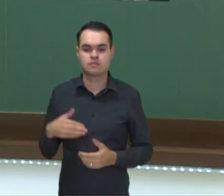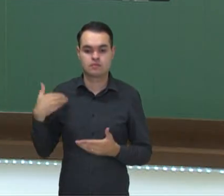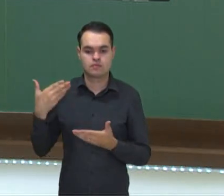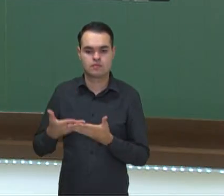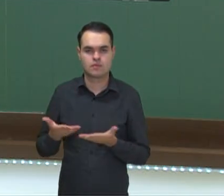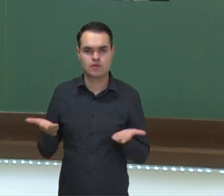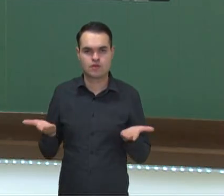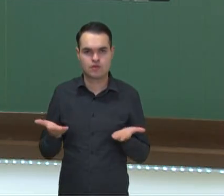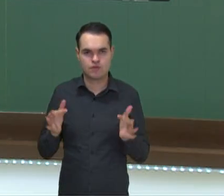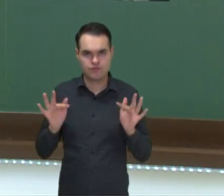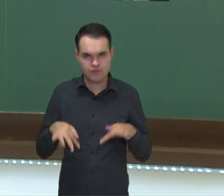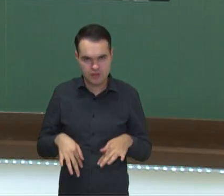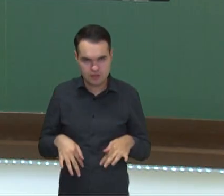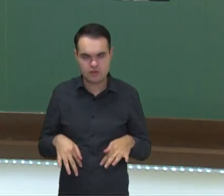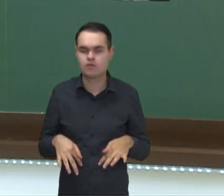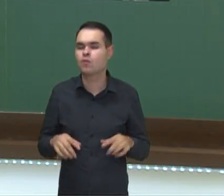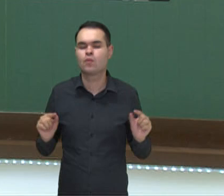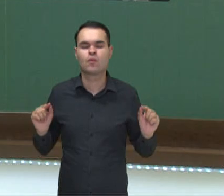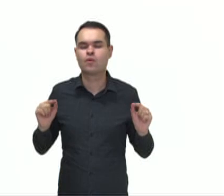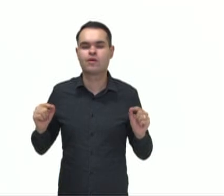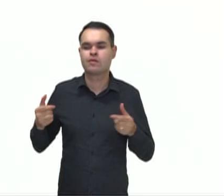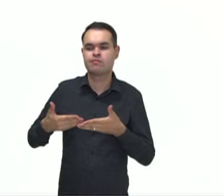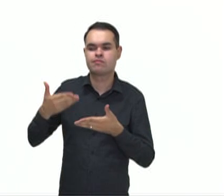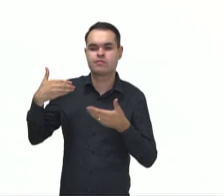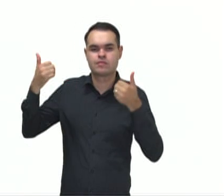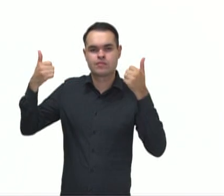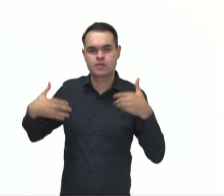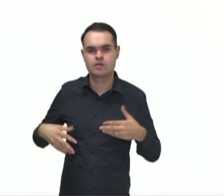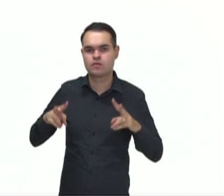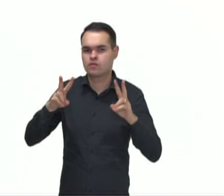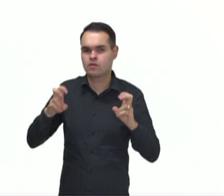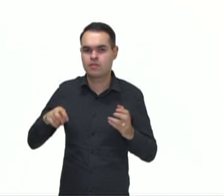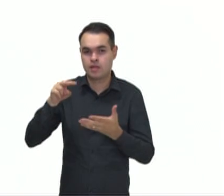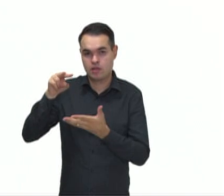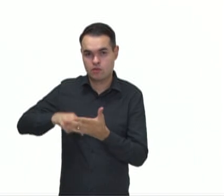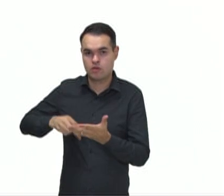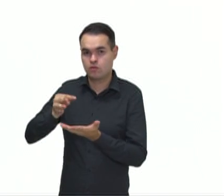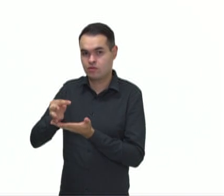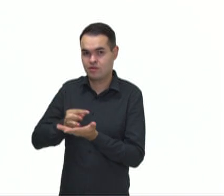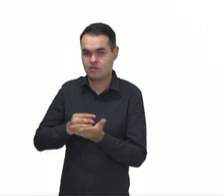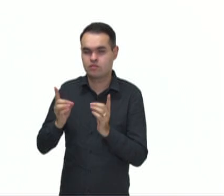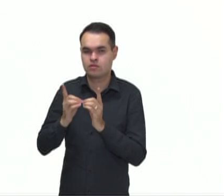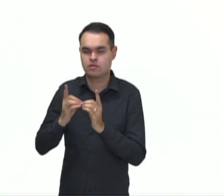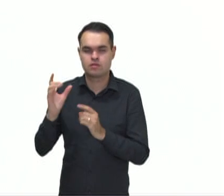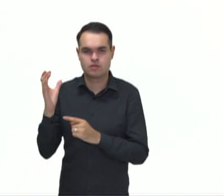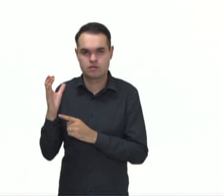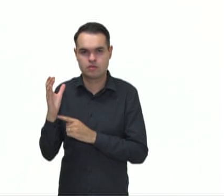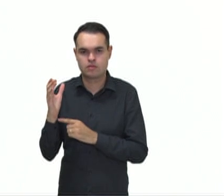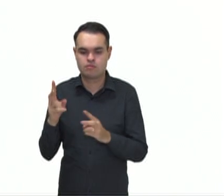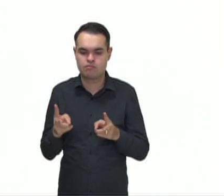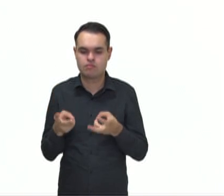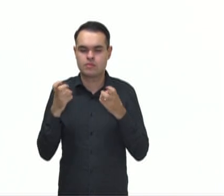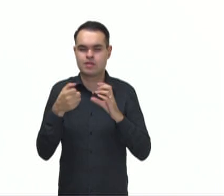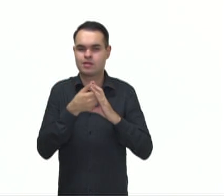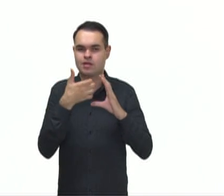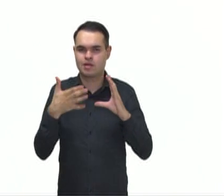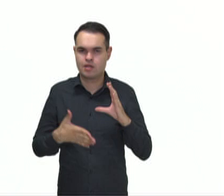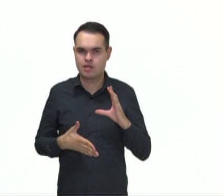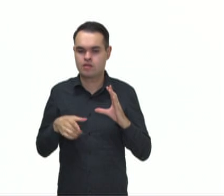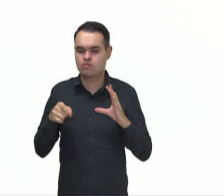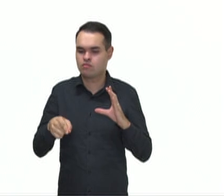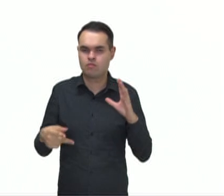fim e o que vimos na aula de hoje? Realizamos a leitura de texto didático científico, reconhecemos suas